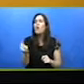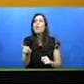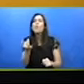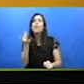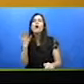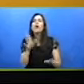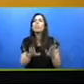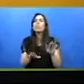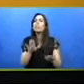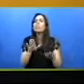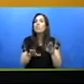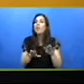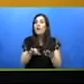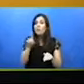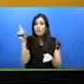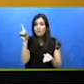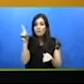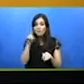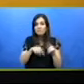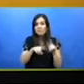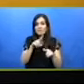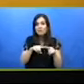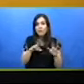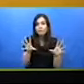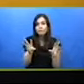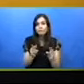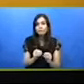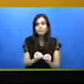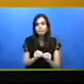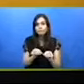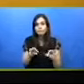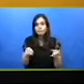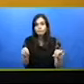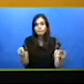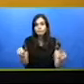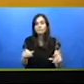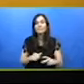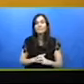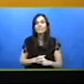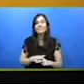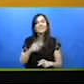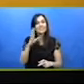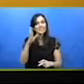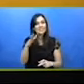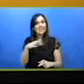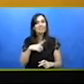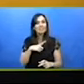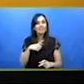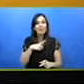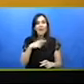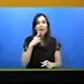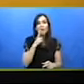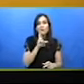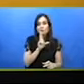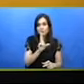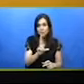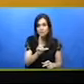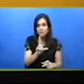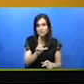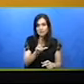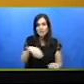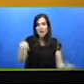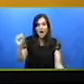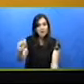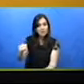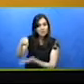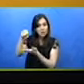tempo esses materiais demoram para se decompor. Aqui nós já trouxemos os dados para vocês. Uma